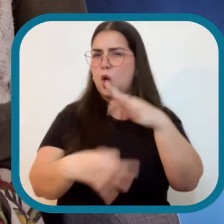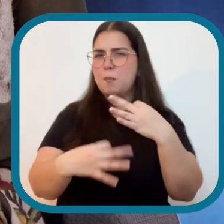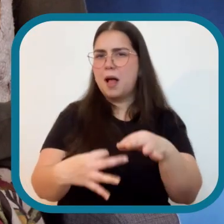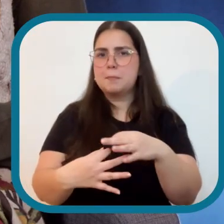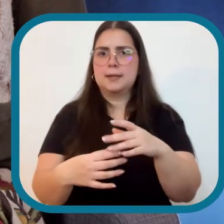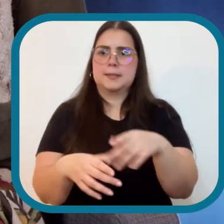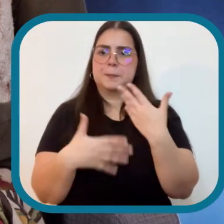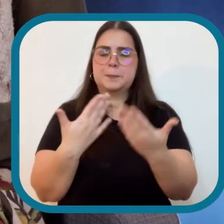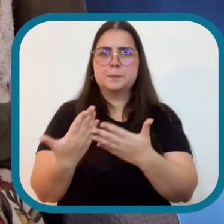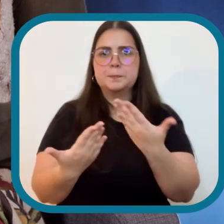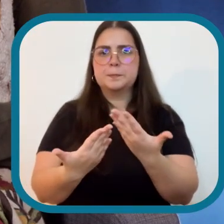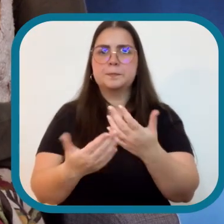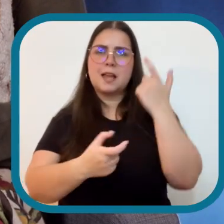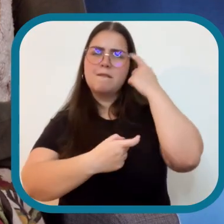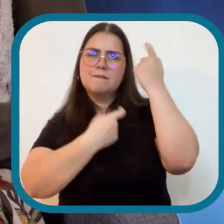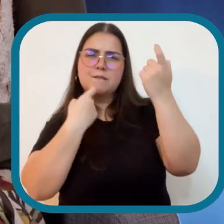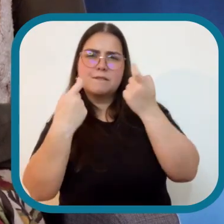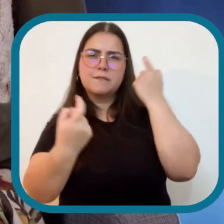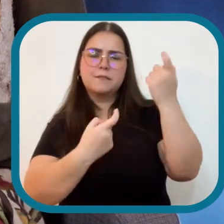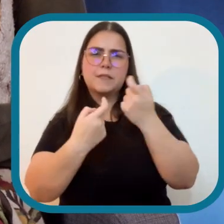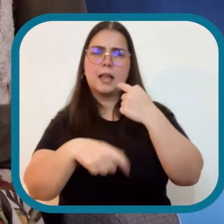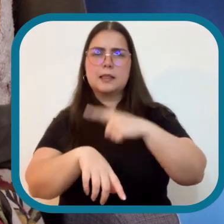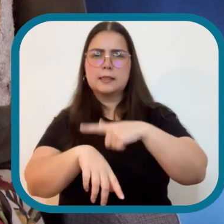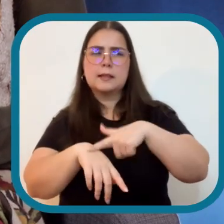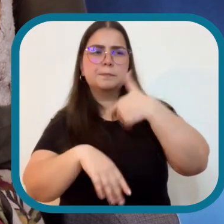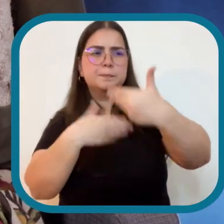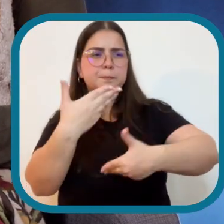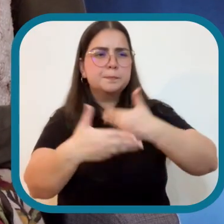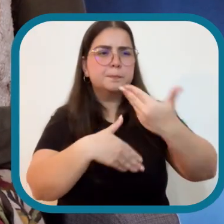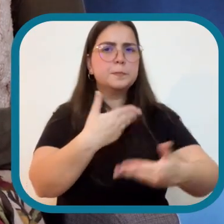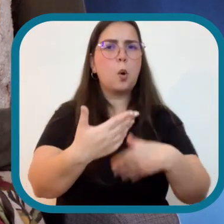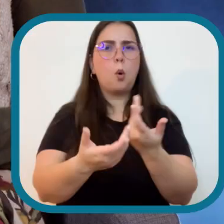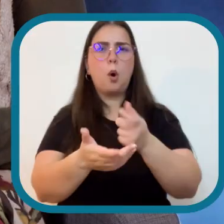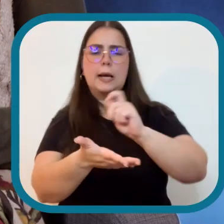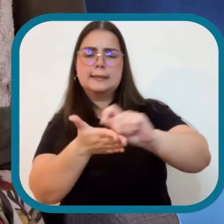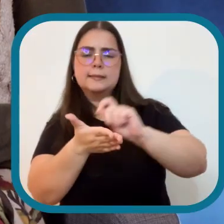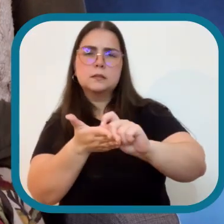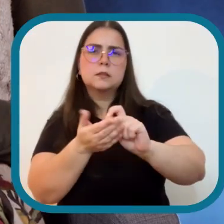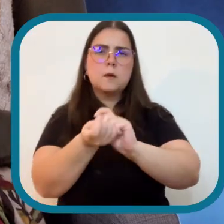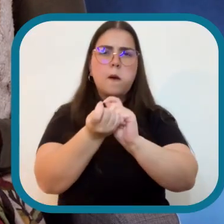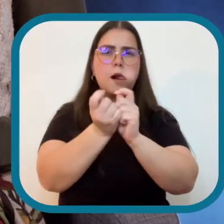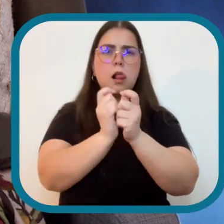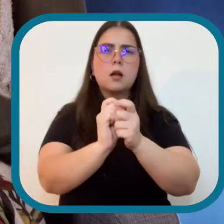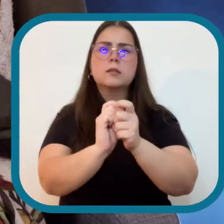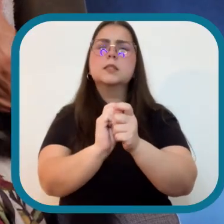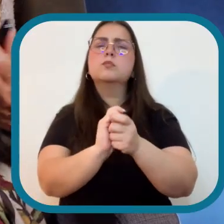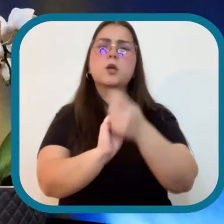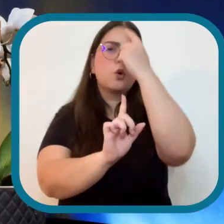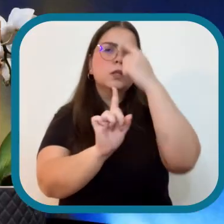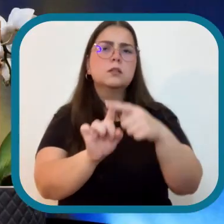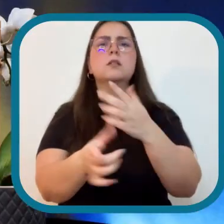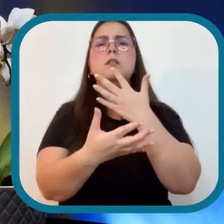normalmente não se coadunam muito bem com a reflexão mais demorada, com o aperfeiçoamento textual. Quem é que vai aperfeiçoar aquilo